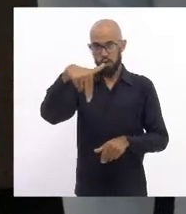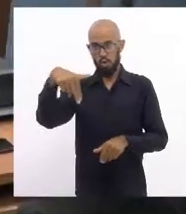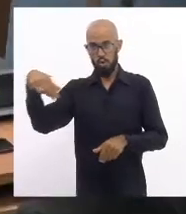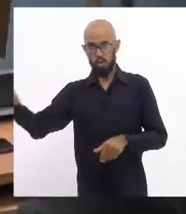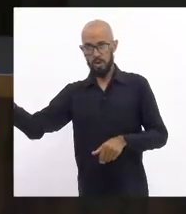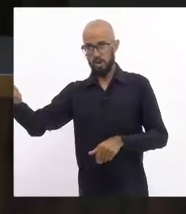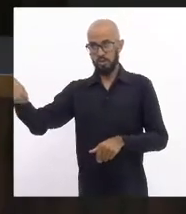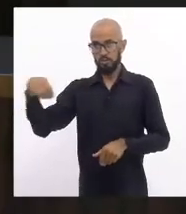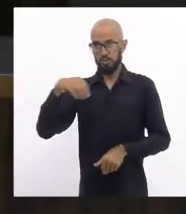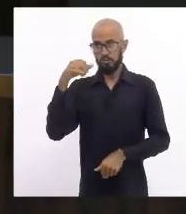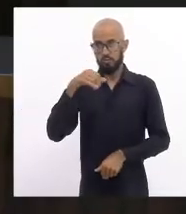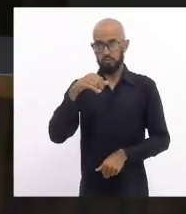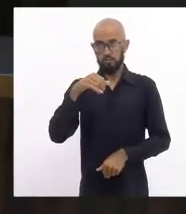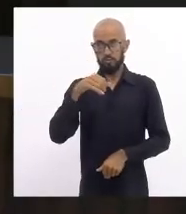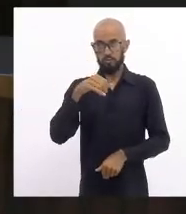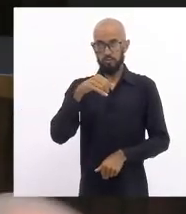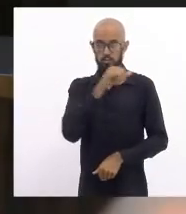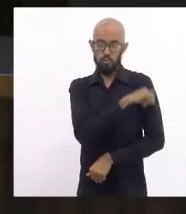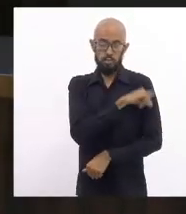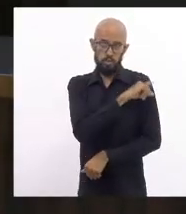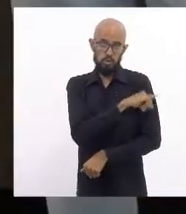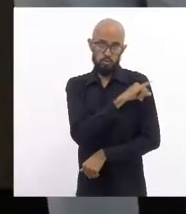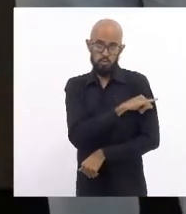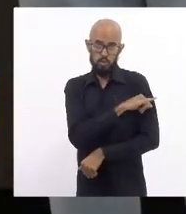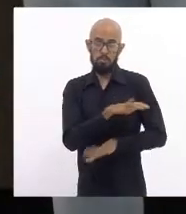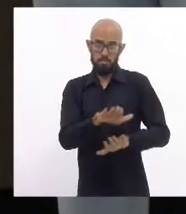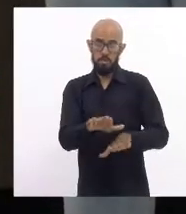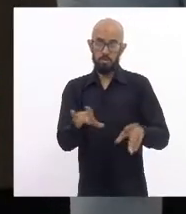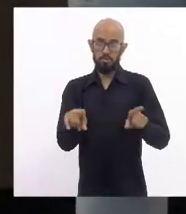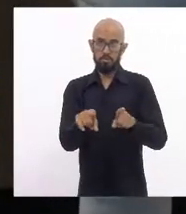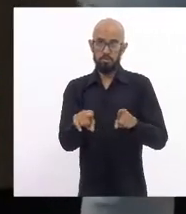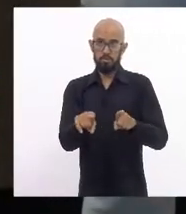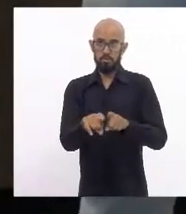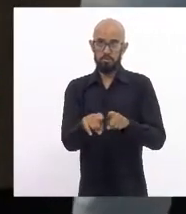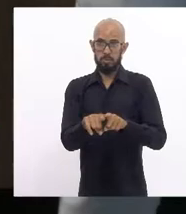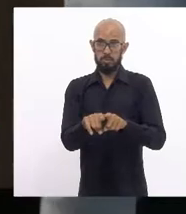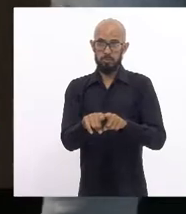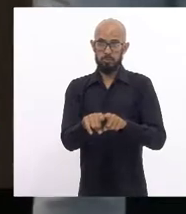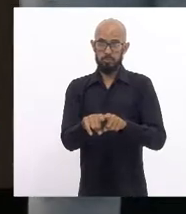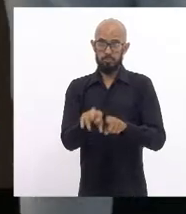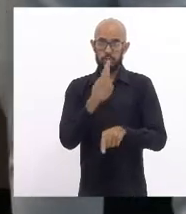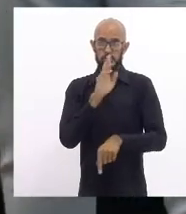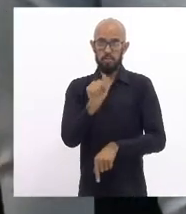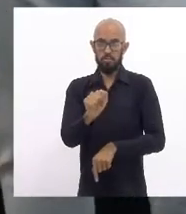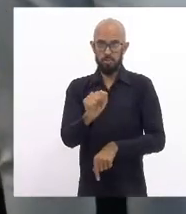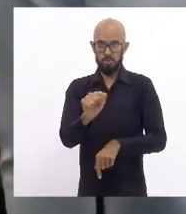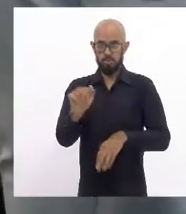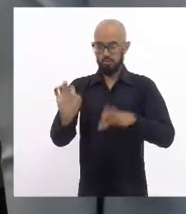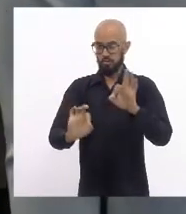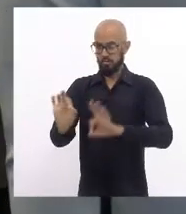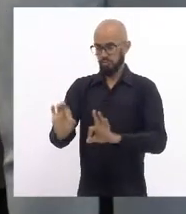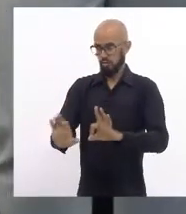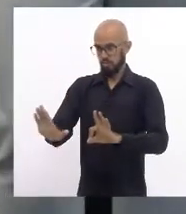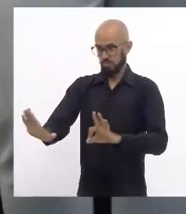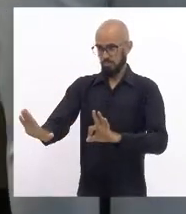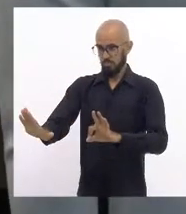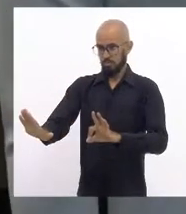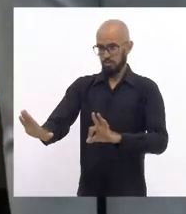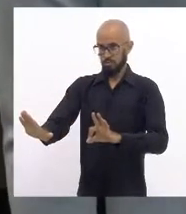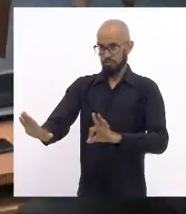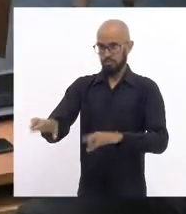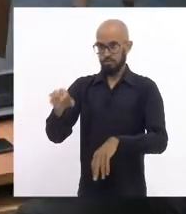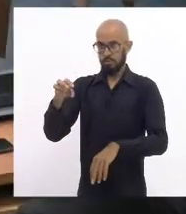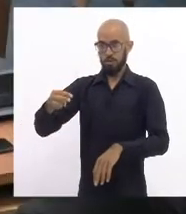morei em São Gonçalo, quase perto do Tamoio. Mas também porque... Questão de ordem, presidente, Rodrigo Amorim. Mas também porque... Questão de ordem